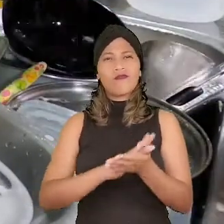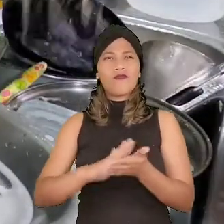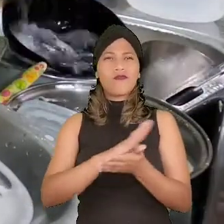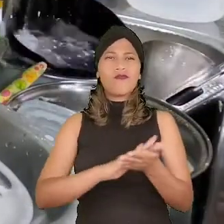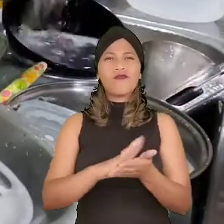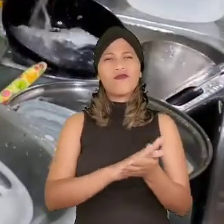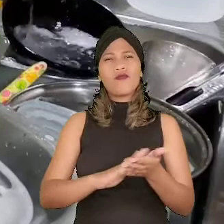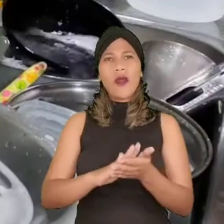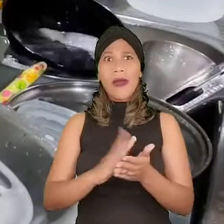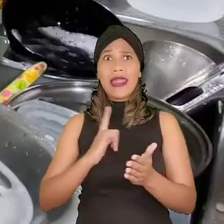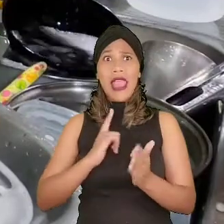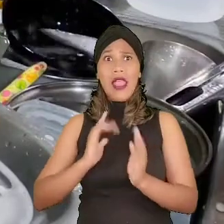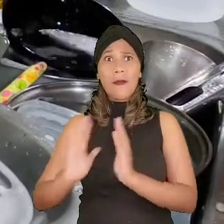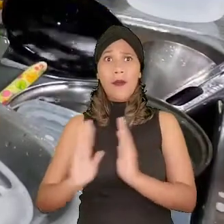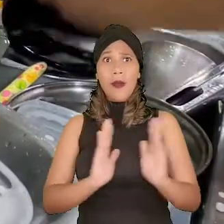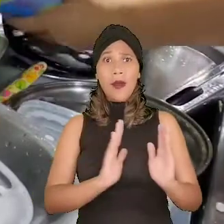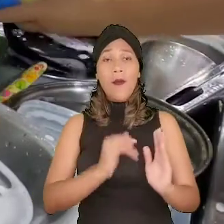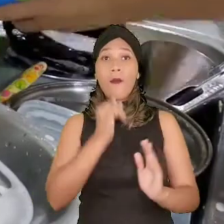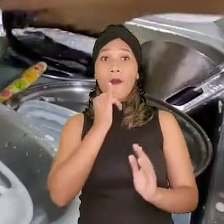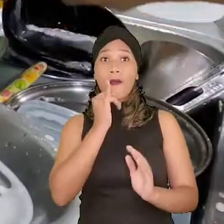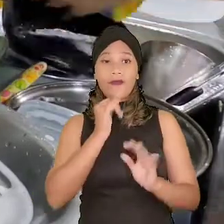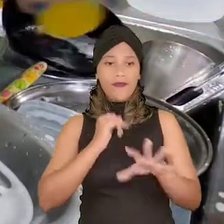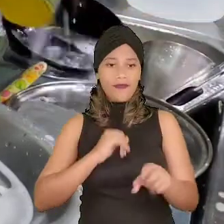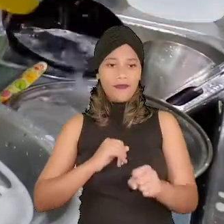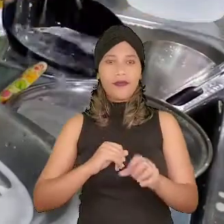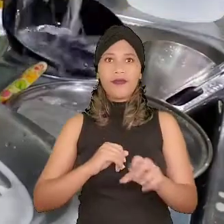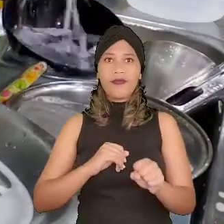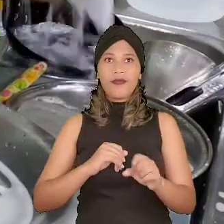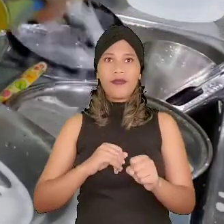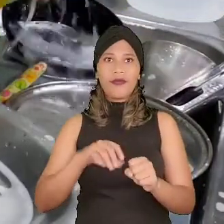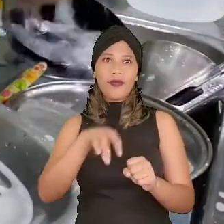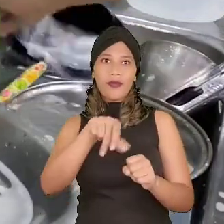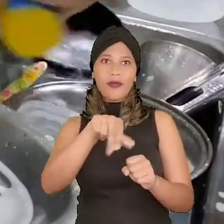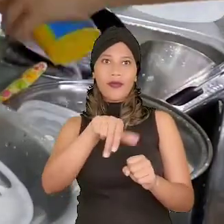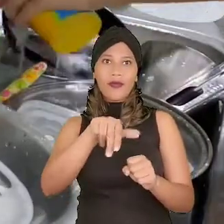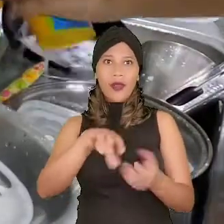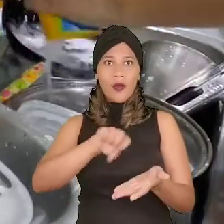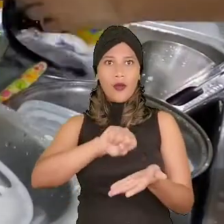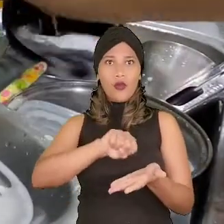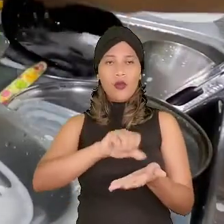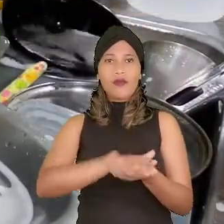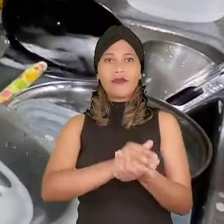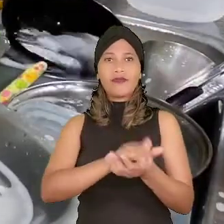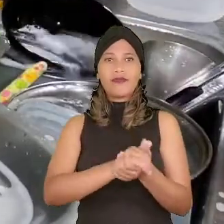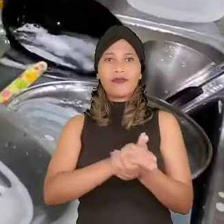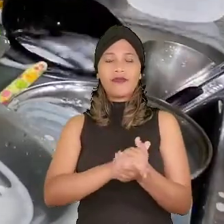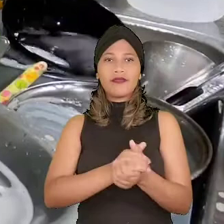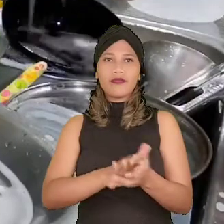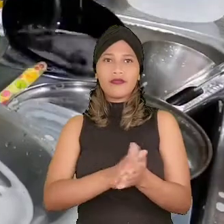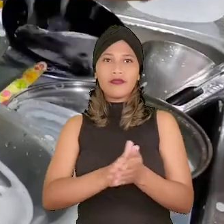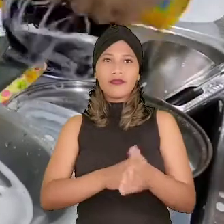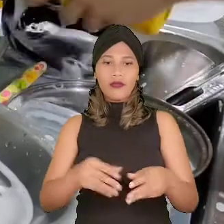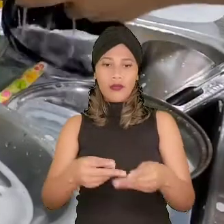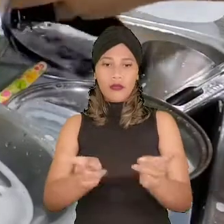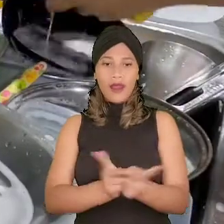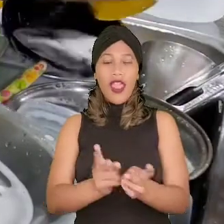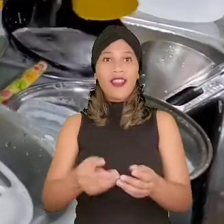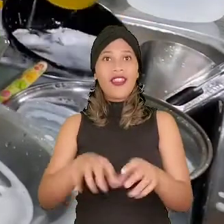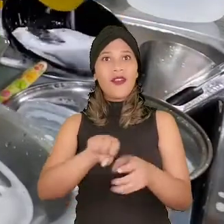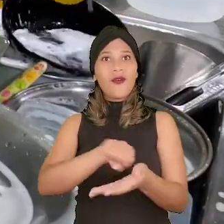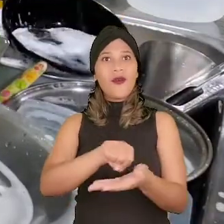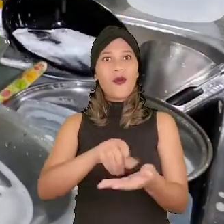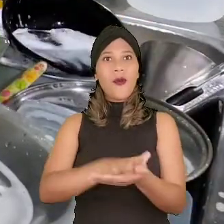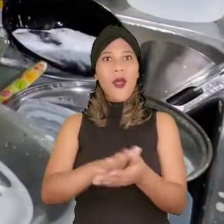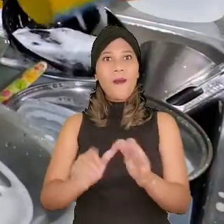existe uma série de ações que executamos, tipo pegar a esponja, ligar a torneira, passar sabão na esponja, molhar a esponja, pegar um prato,